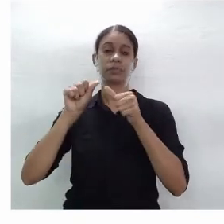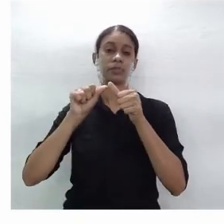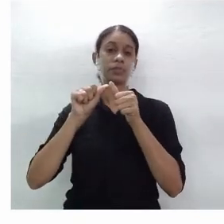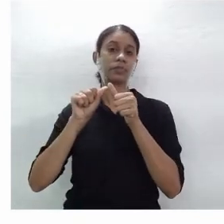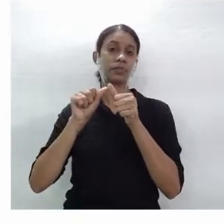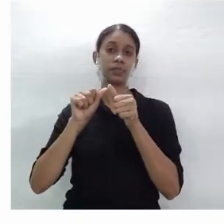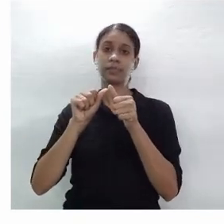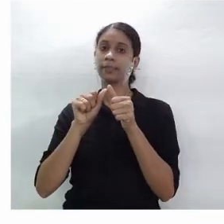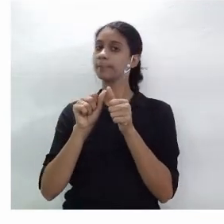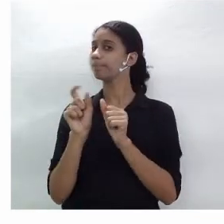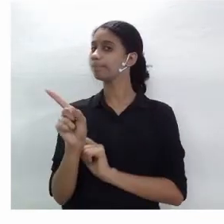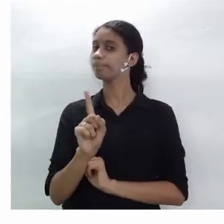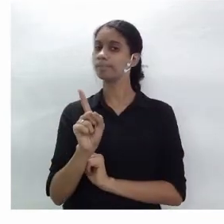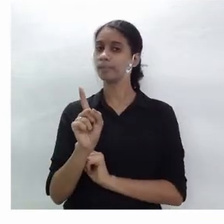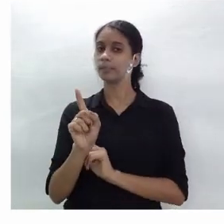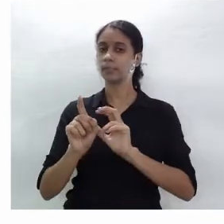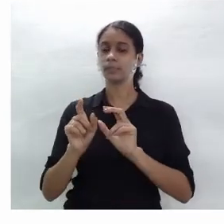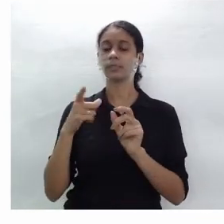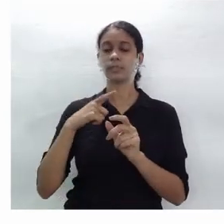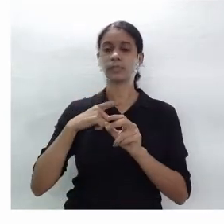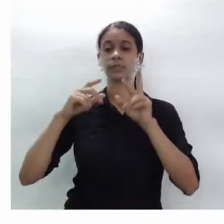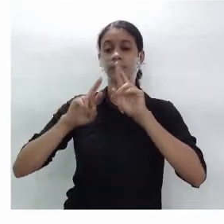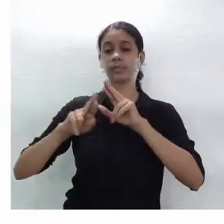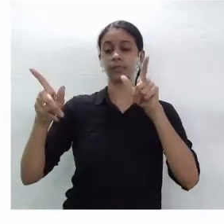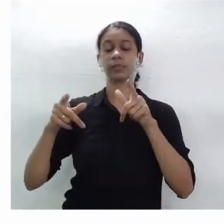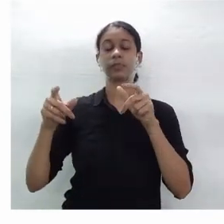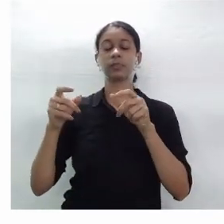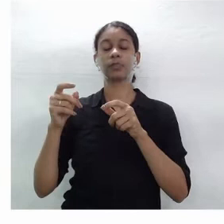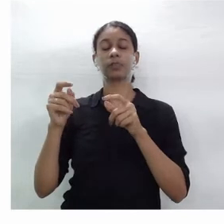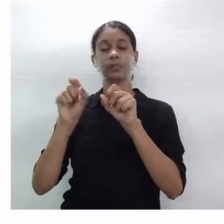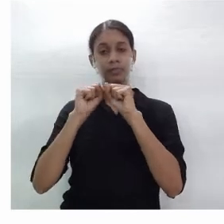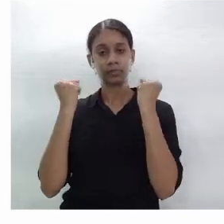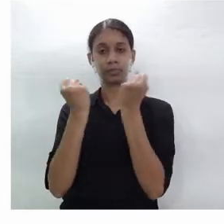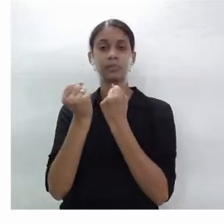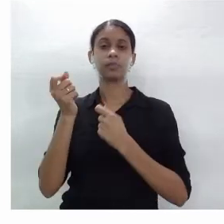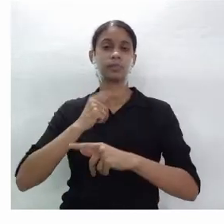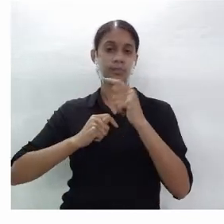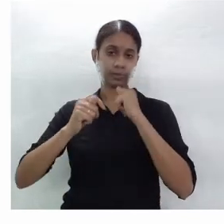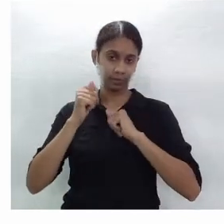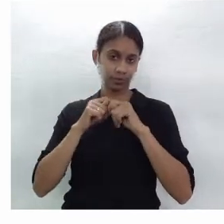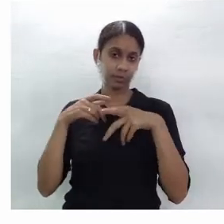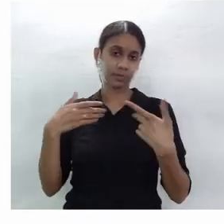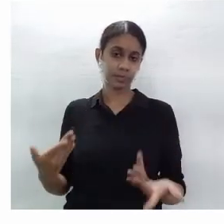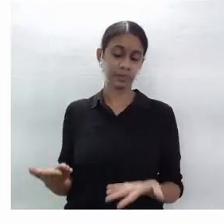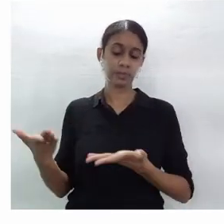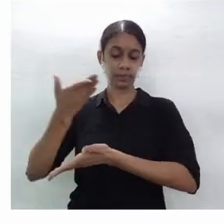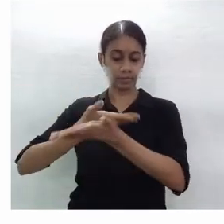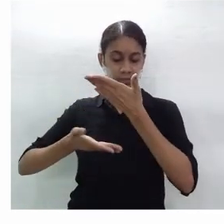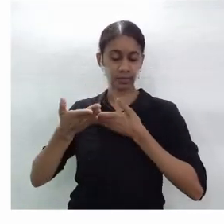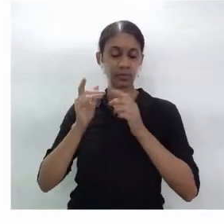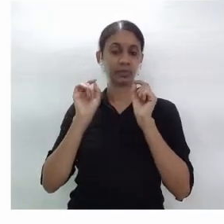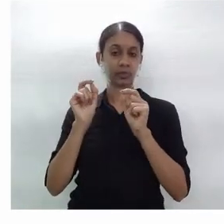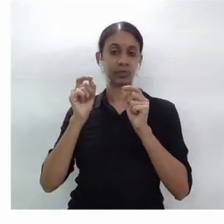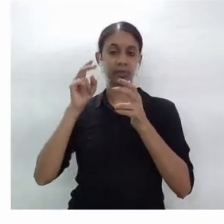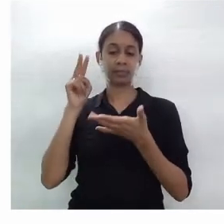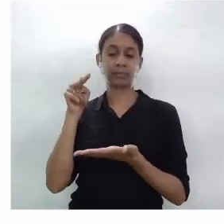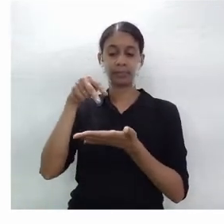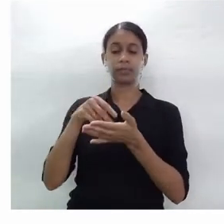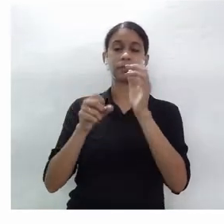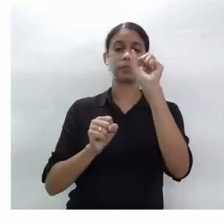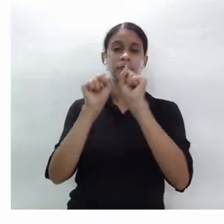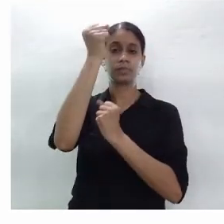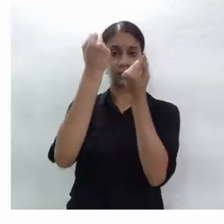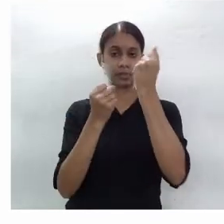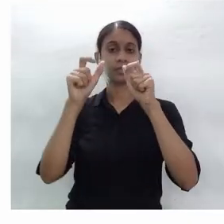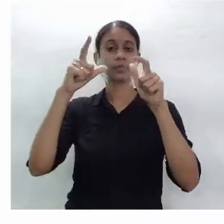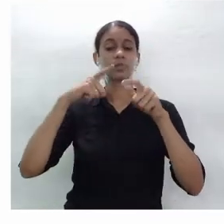o Brasil, essa concentração industrial e essas desigualdades estão relacionadas com a presença das empresas. Nós temos